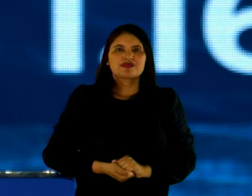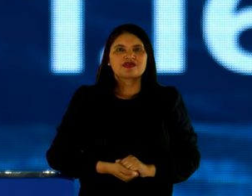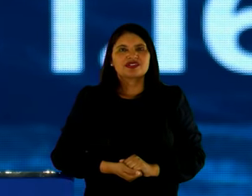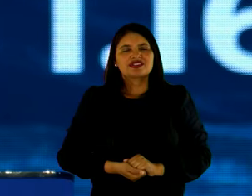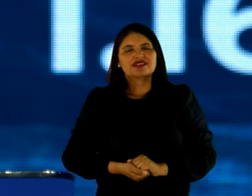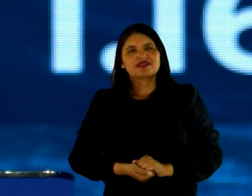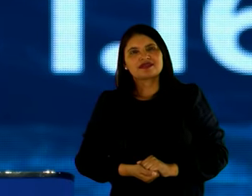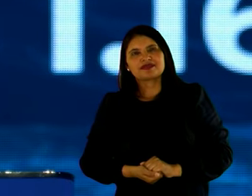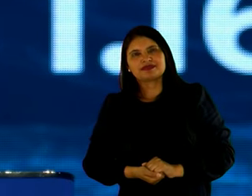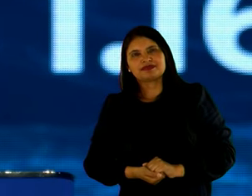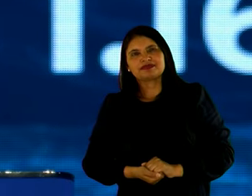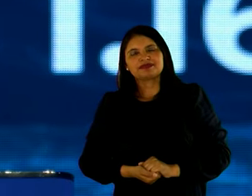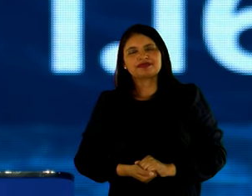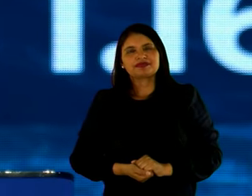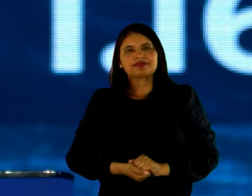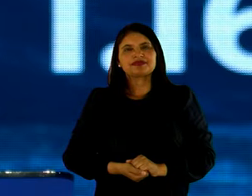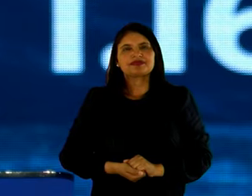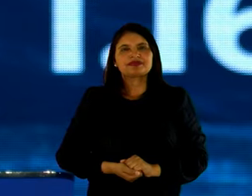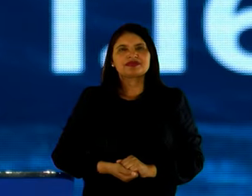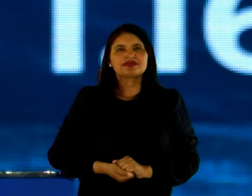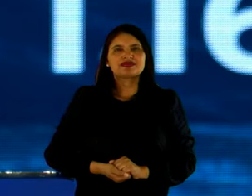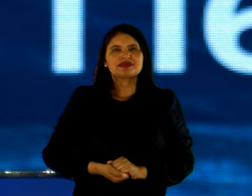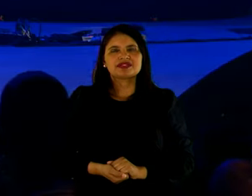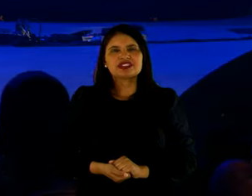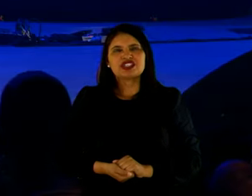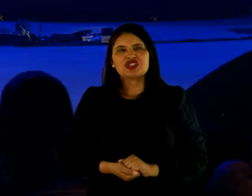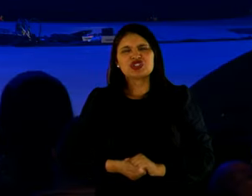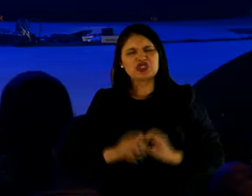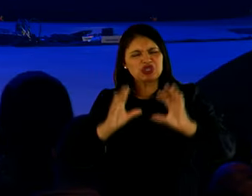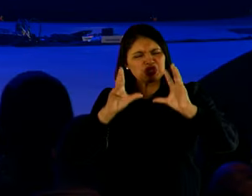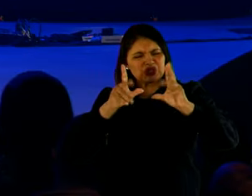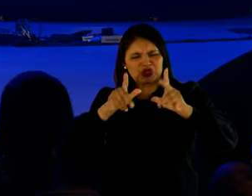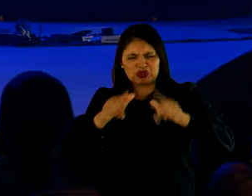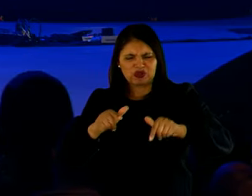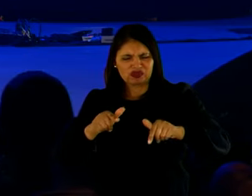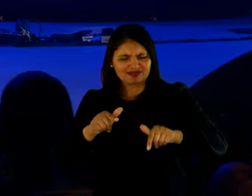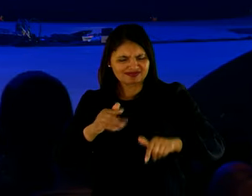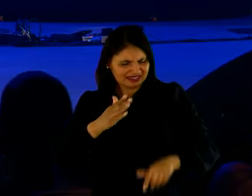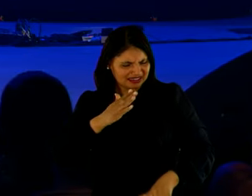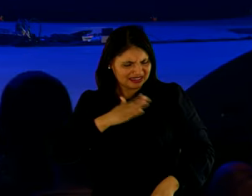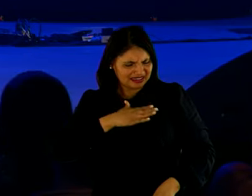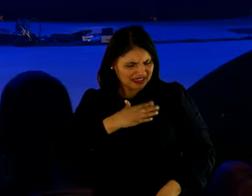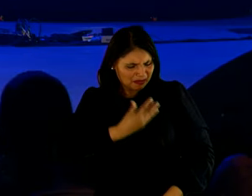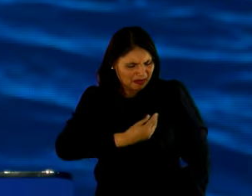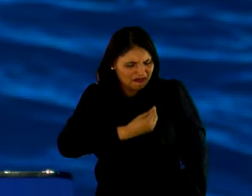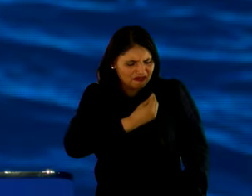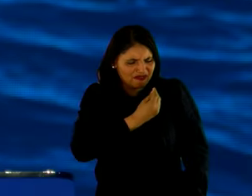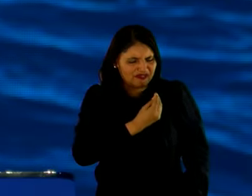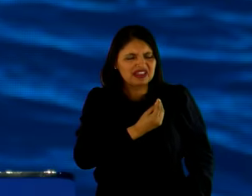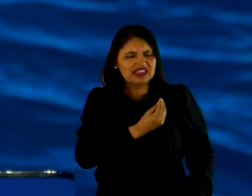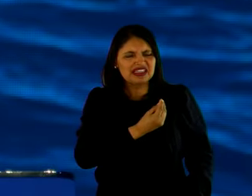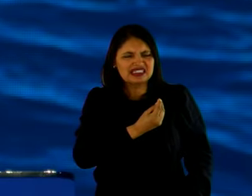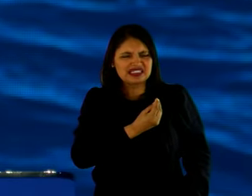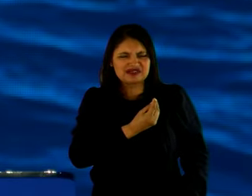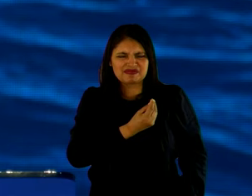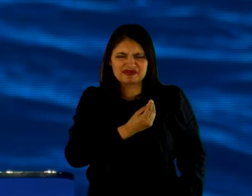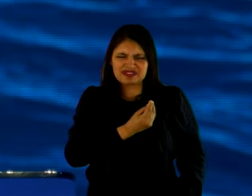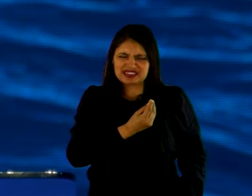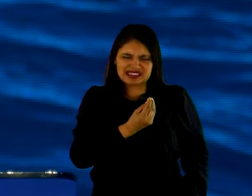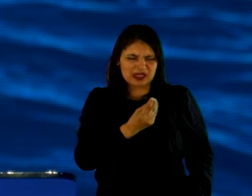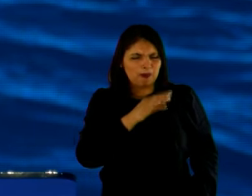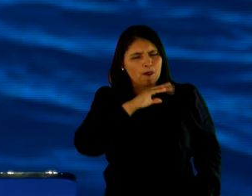Irmãos, o que não presta na nossa vida, o que está nos fazendo andar para